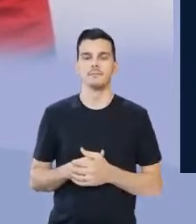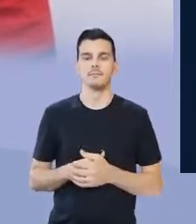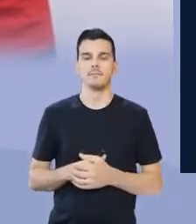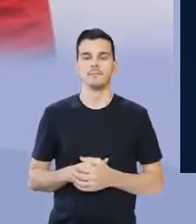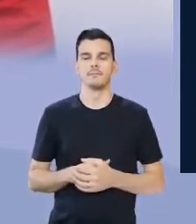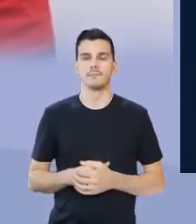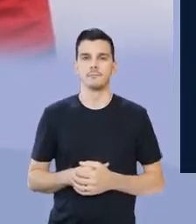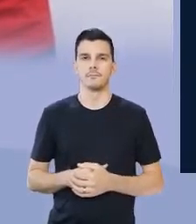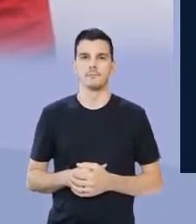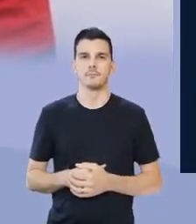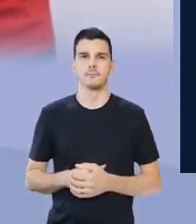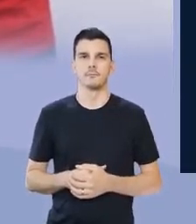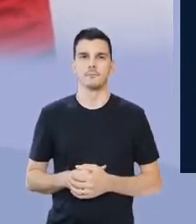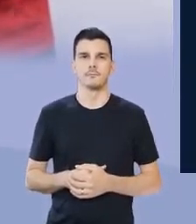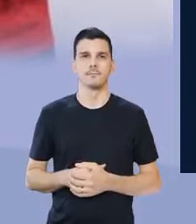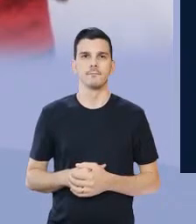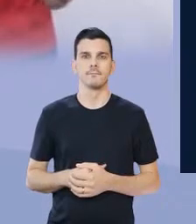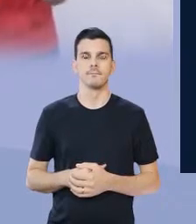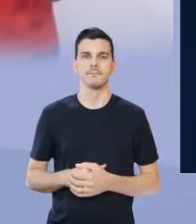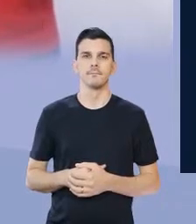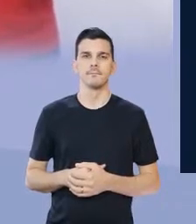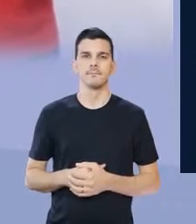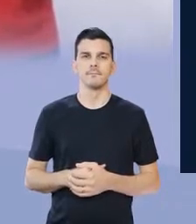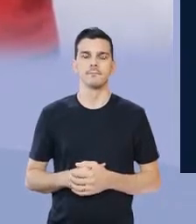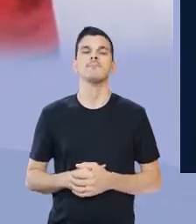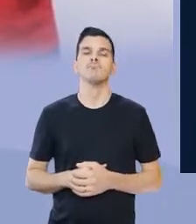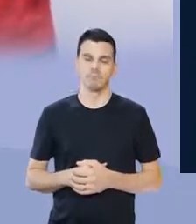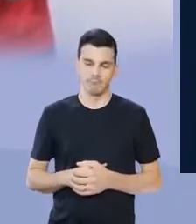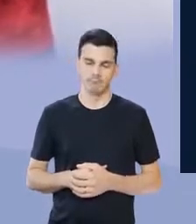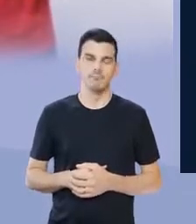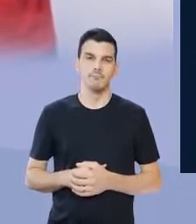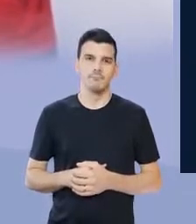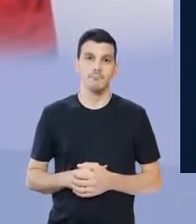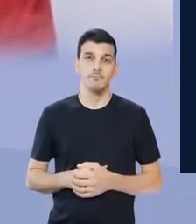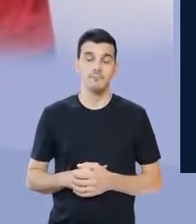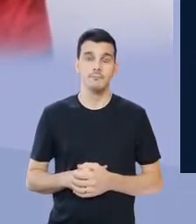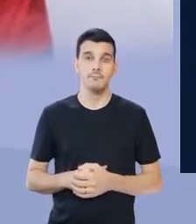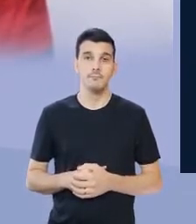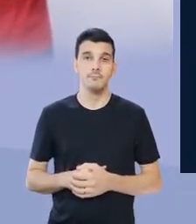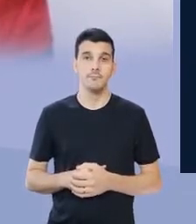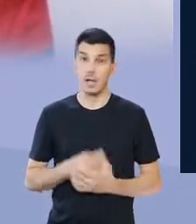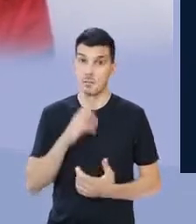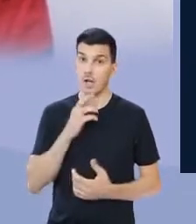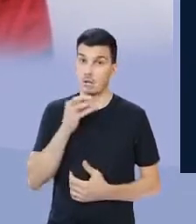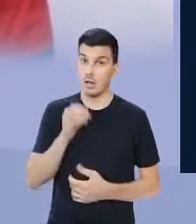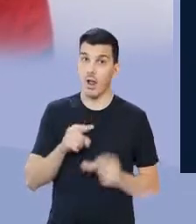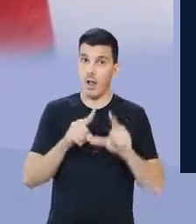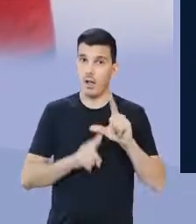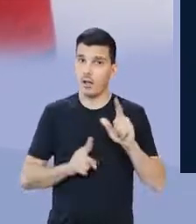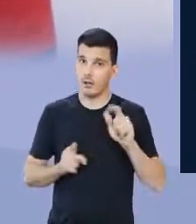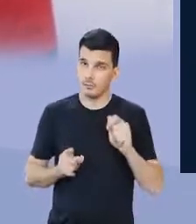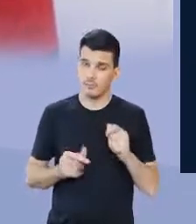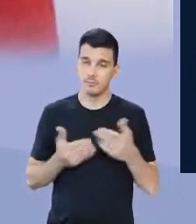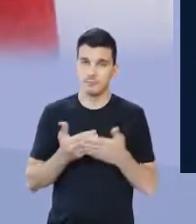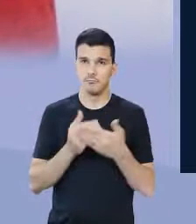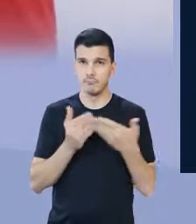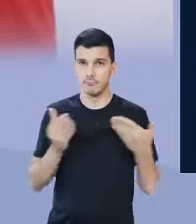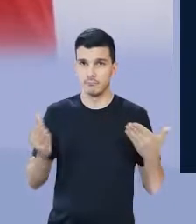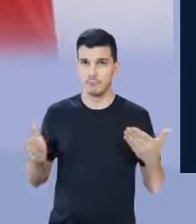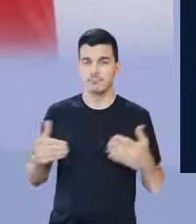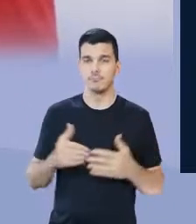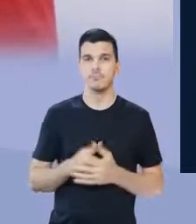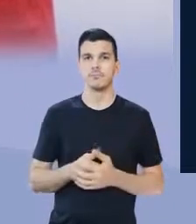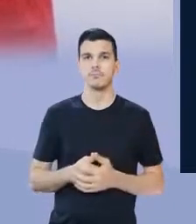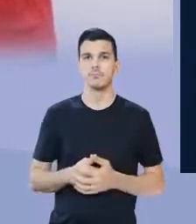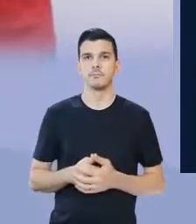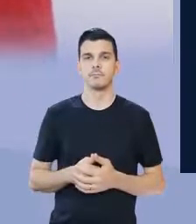cavaliers drew swords, né? Drew swords, desembainhou a espada, né? E enquanto cavalgavam à